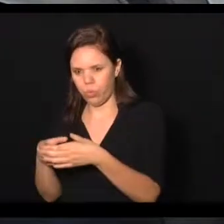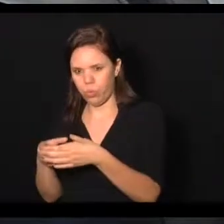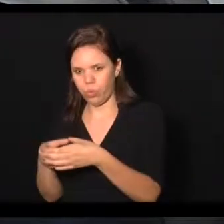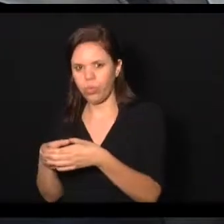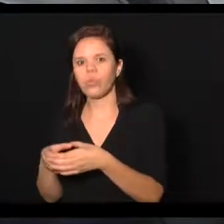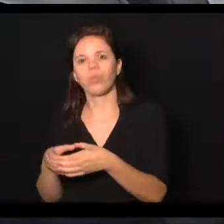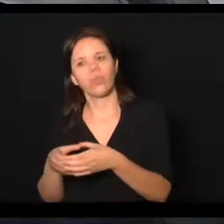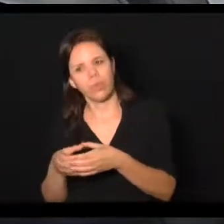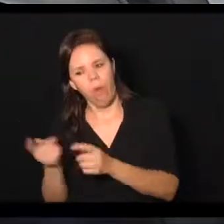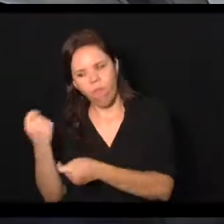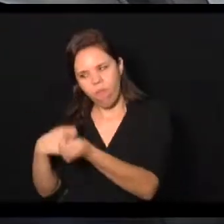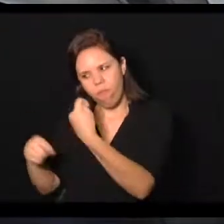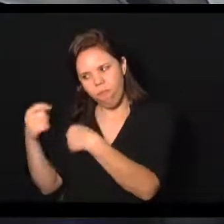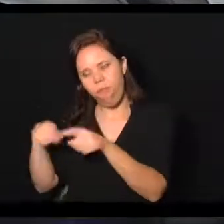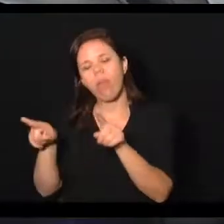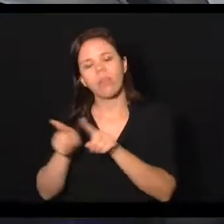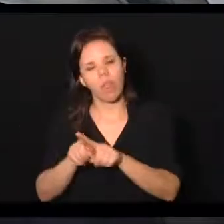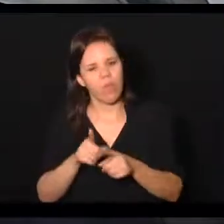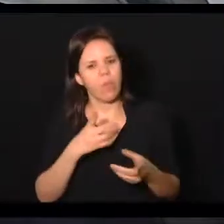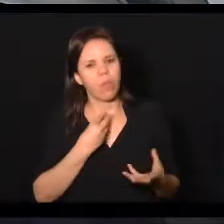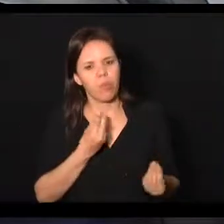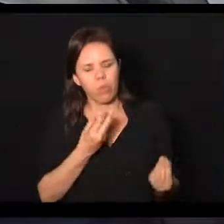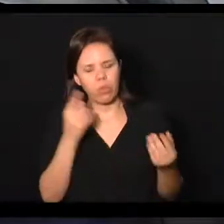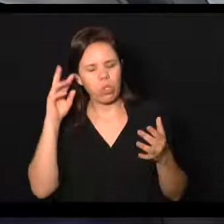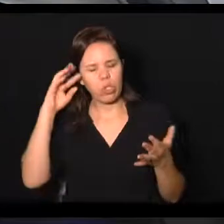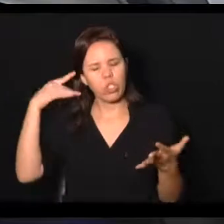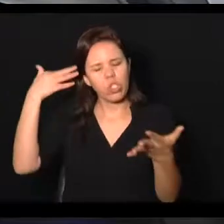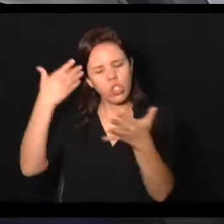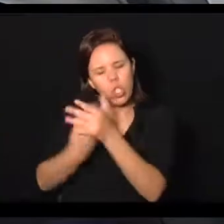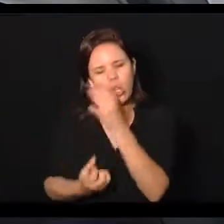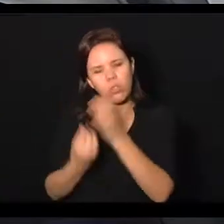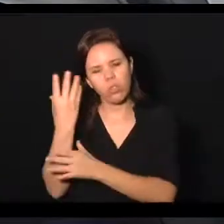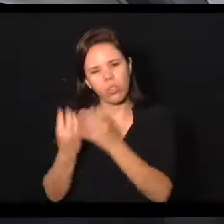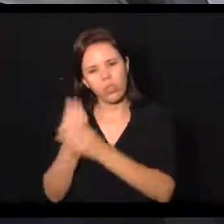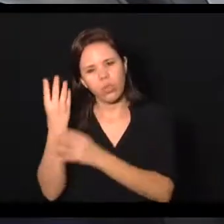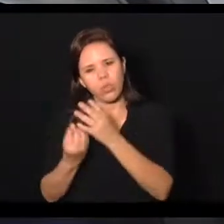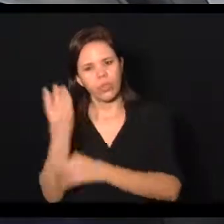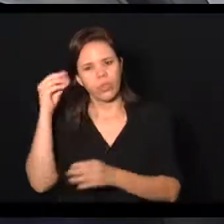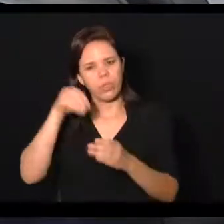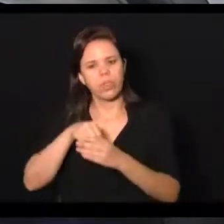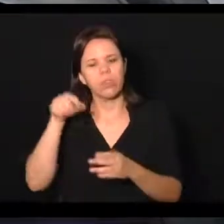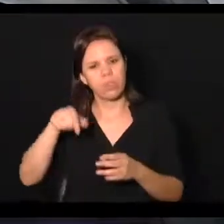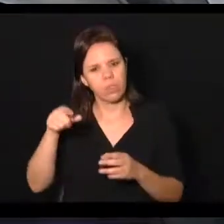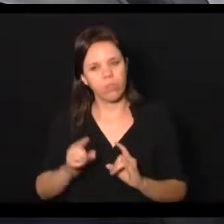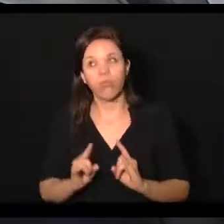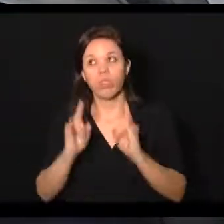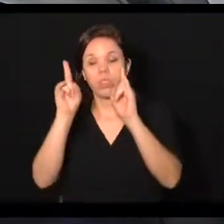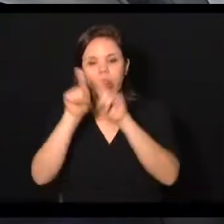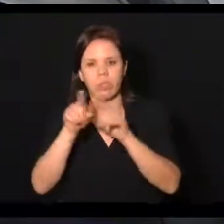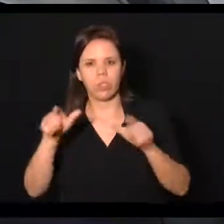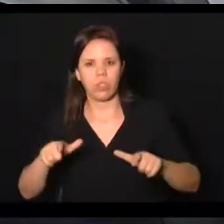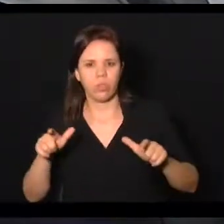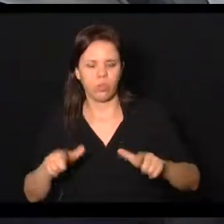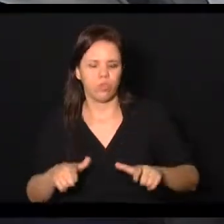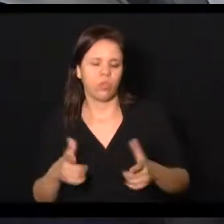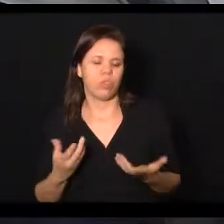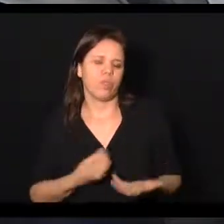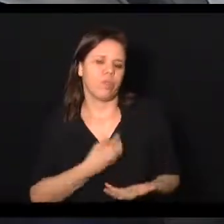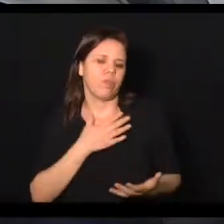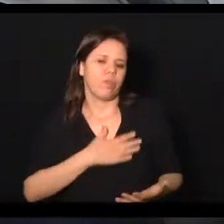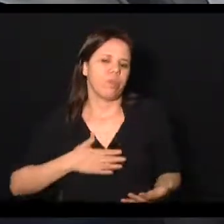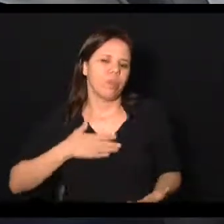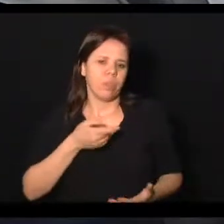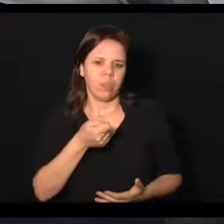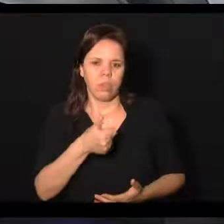poderio econômico, então teve muita história aqui que fez com que o clube vivesse quase